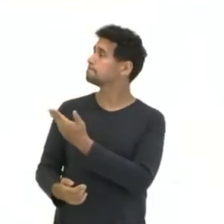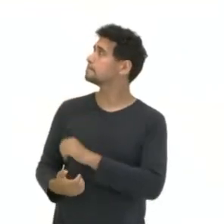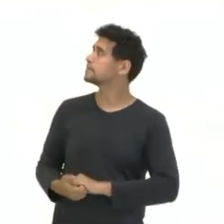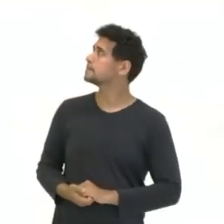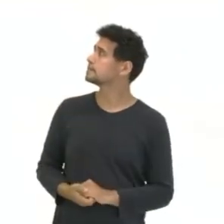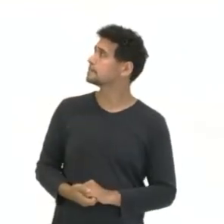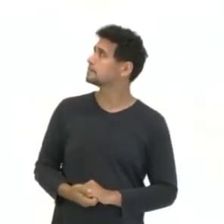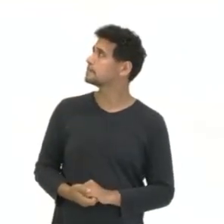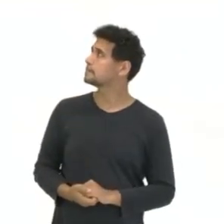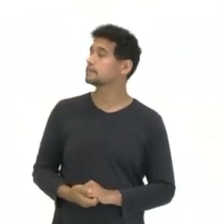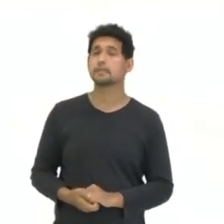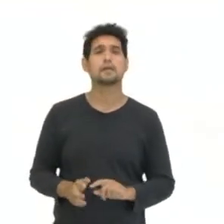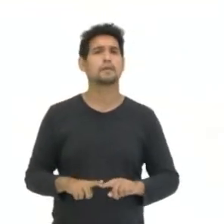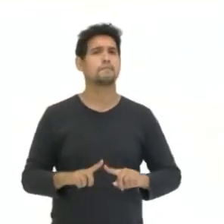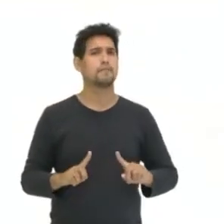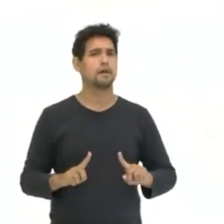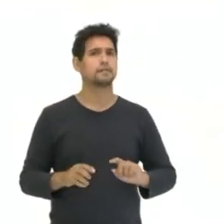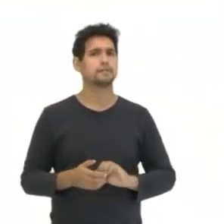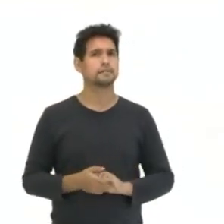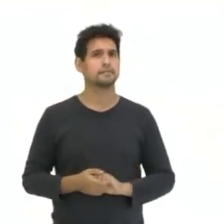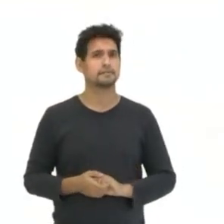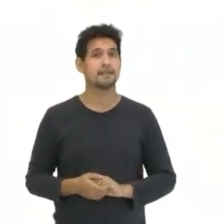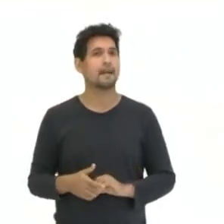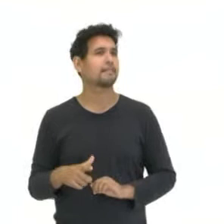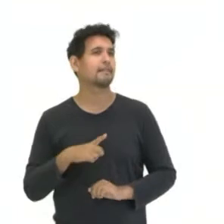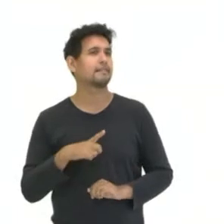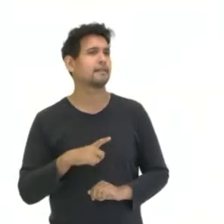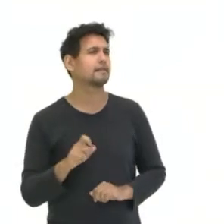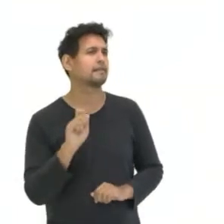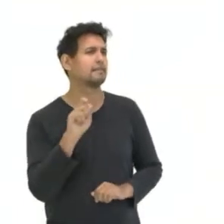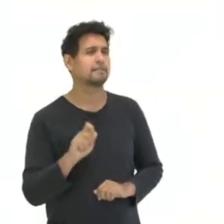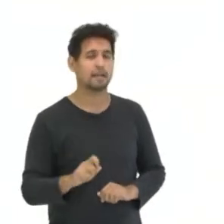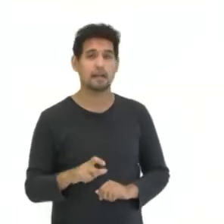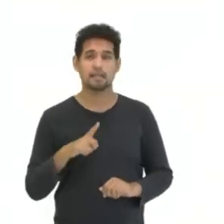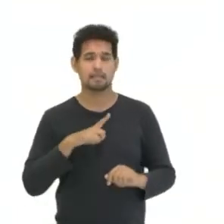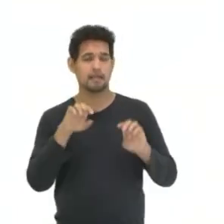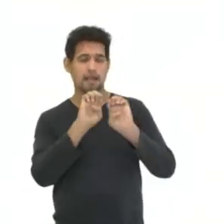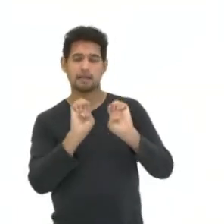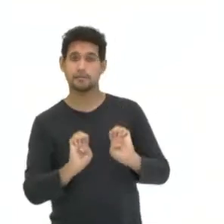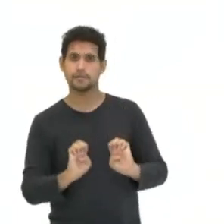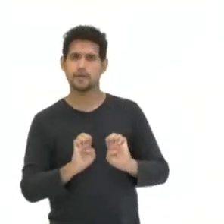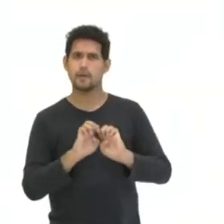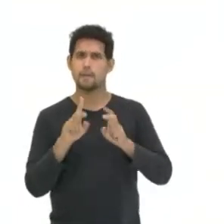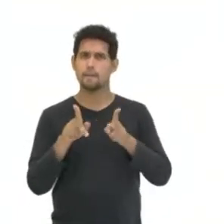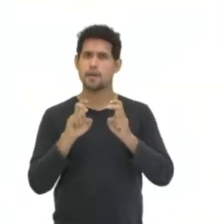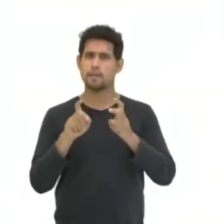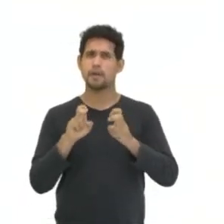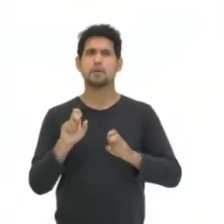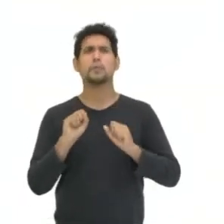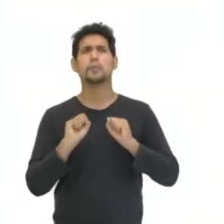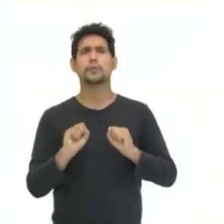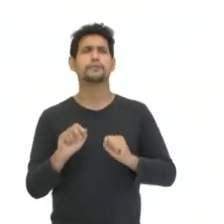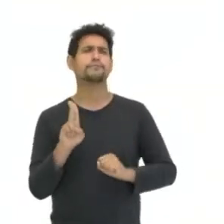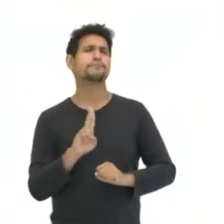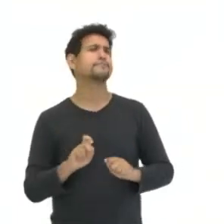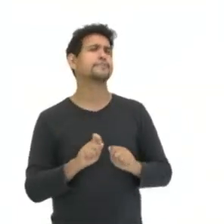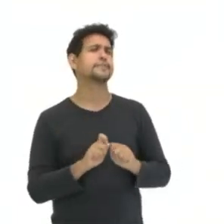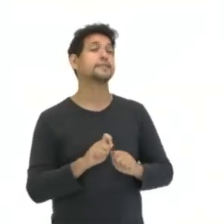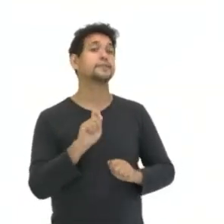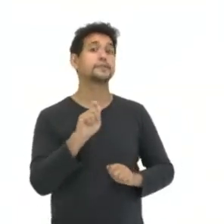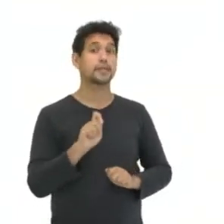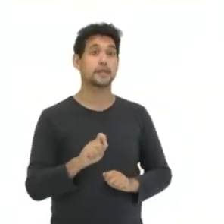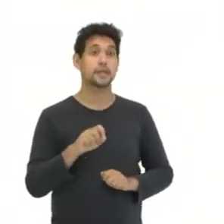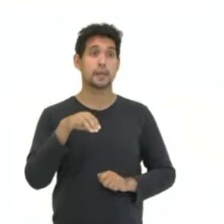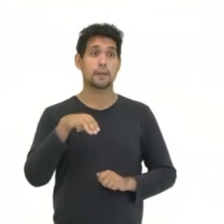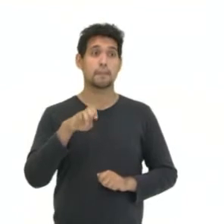etoxietano. Então, e ainda tem mais essa estrutura. Observe, nós poderíamos fazer o